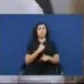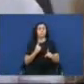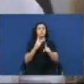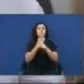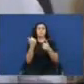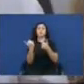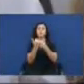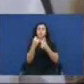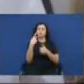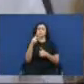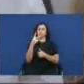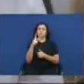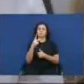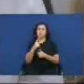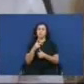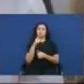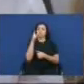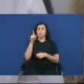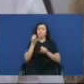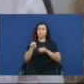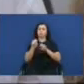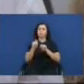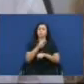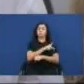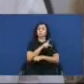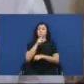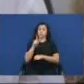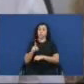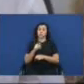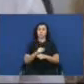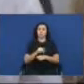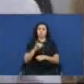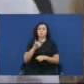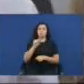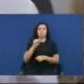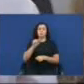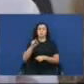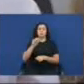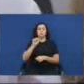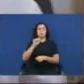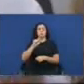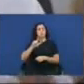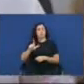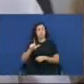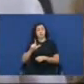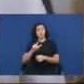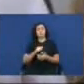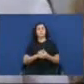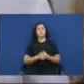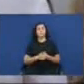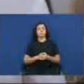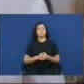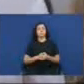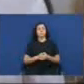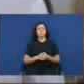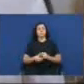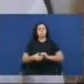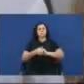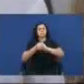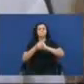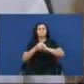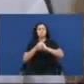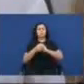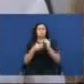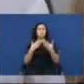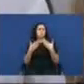o assessor de Vossa Excelência que ministra a aula lá, o Israel, professor. O Israel, foi me cumprimentar, eu